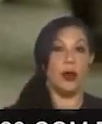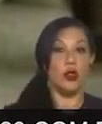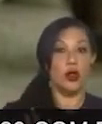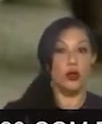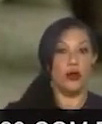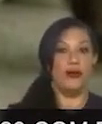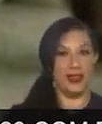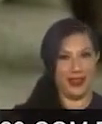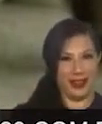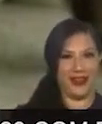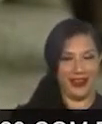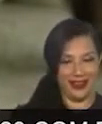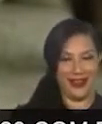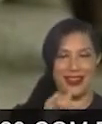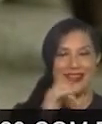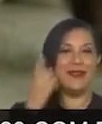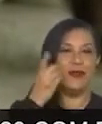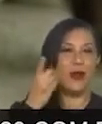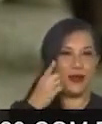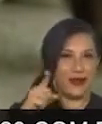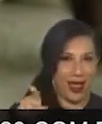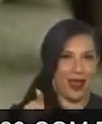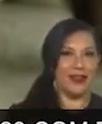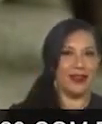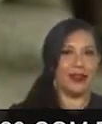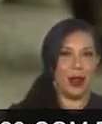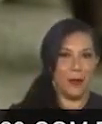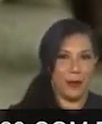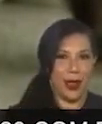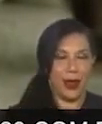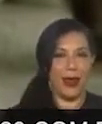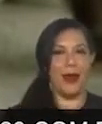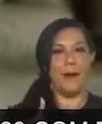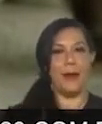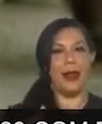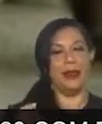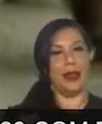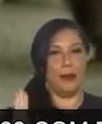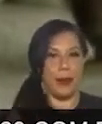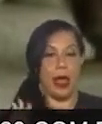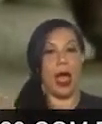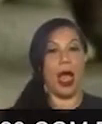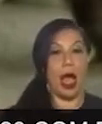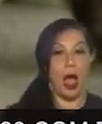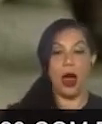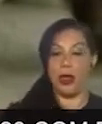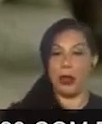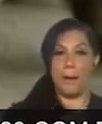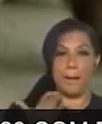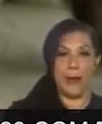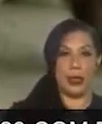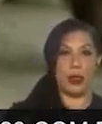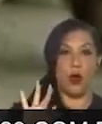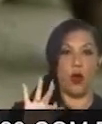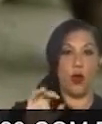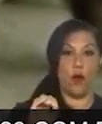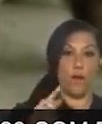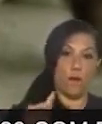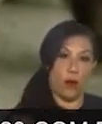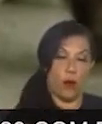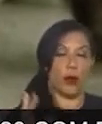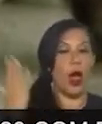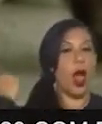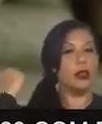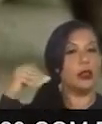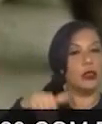do mandato de deputado federal pelo Partido Trabalhista Brasileiro, PTB. Ele perdeu o foro privilegiado. Nas últimas